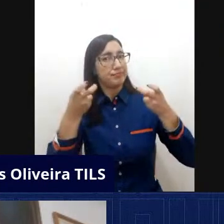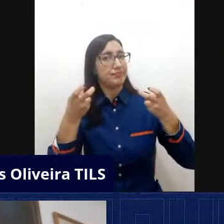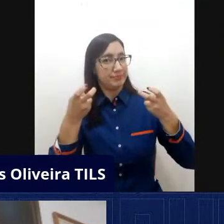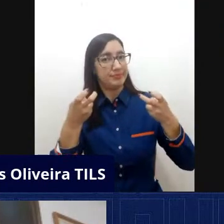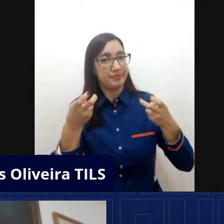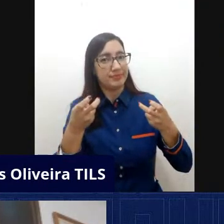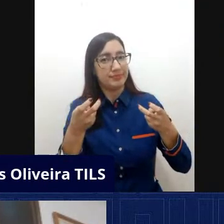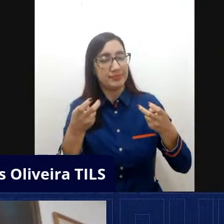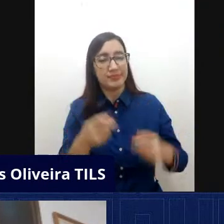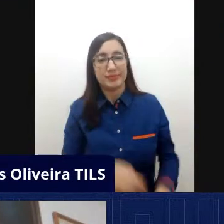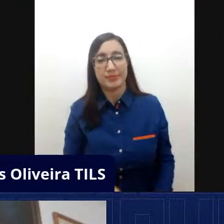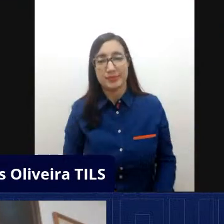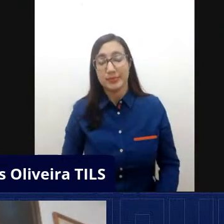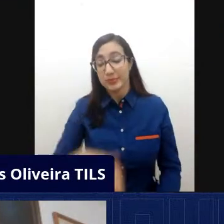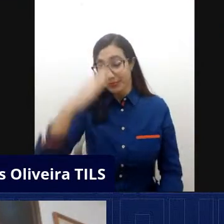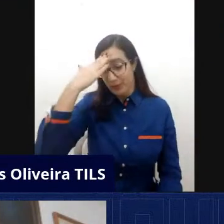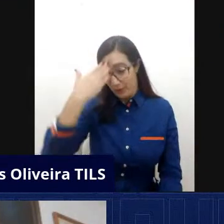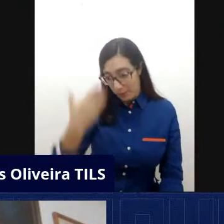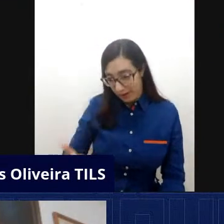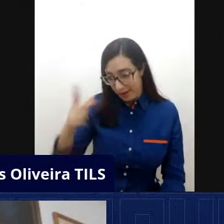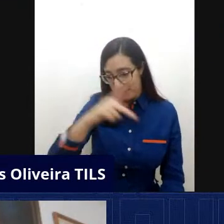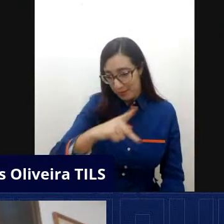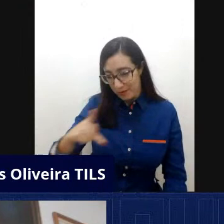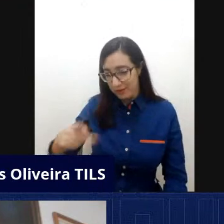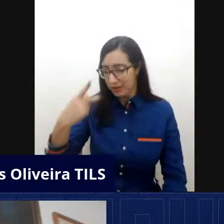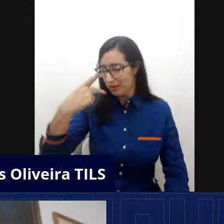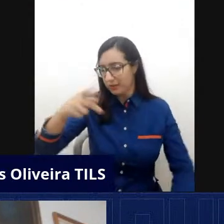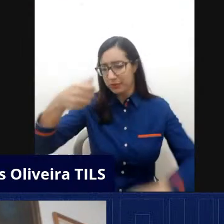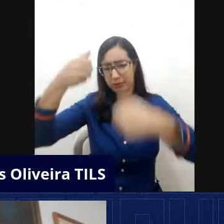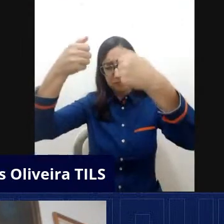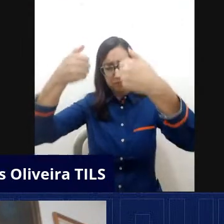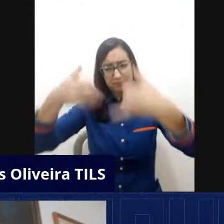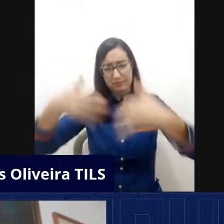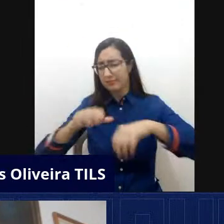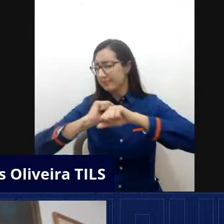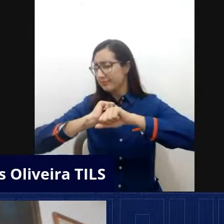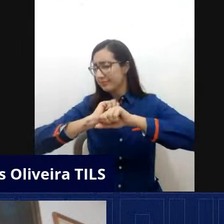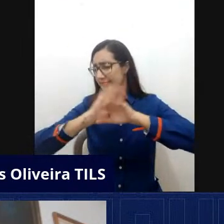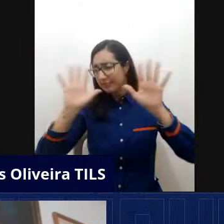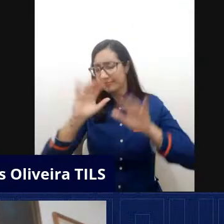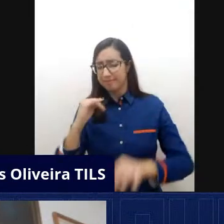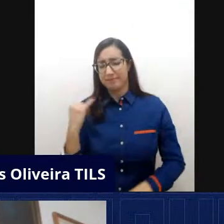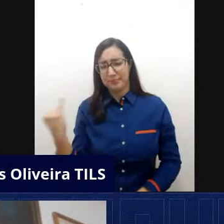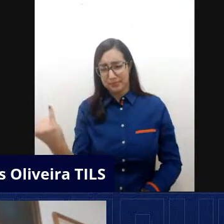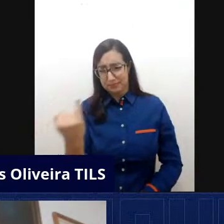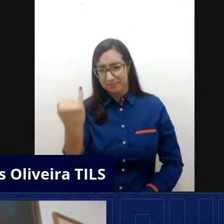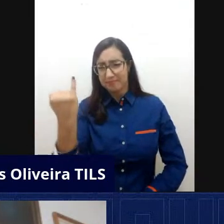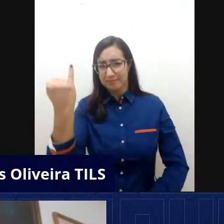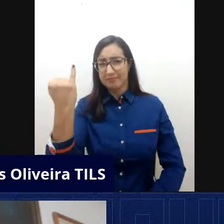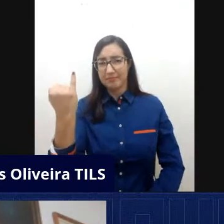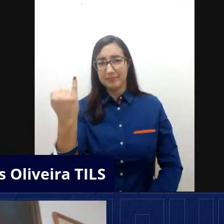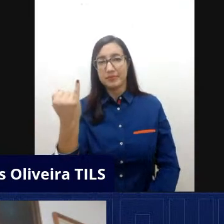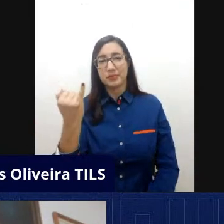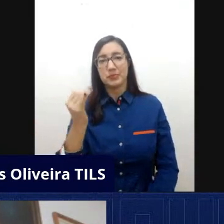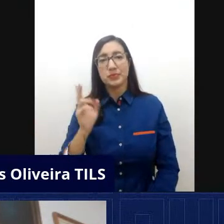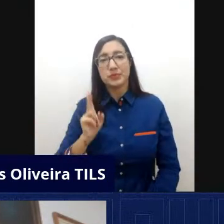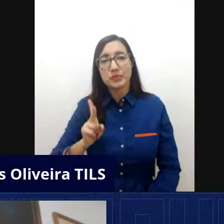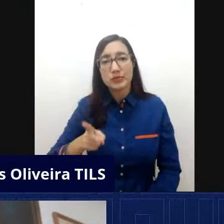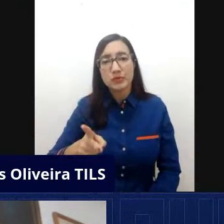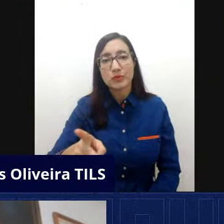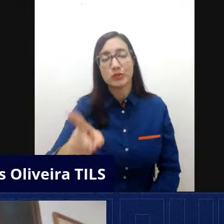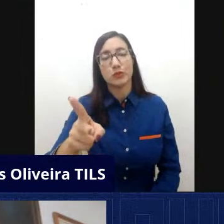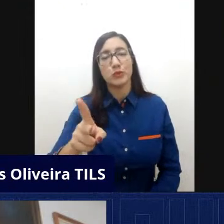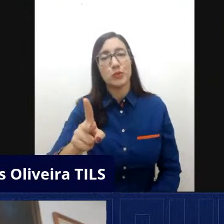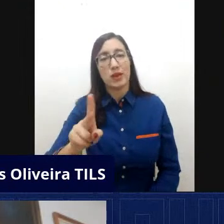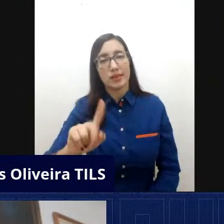Muito obrigada, professora, pela sua explanação. Foi muito rica. Então, ela vai continuar aqui com a gente, a professora Letícia. E vocês podem continuar